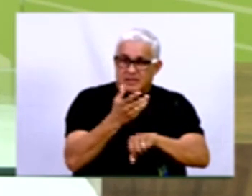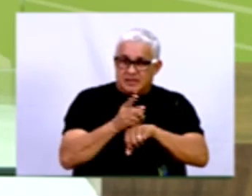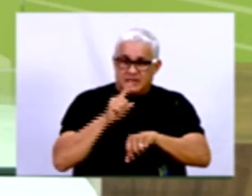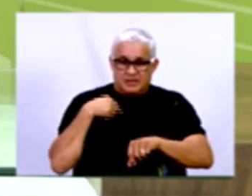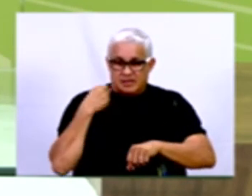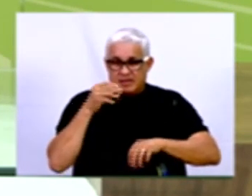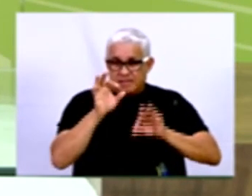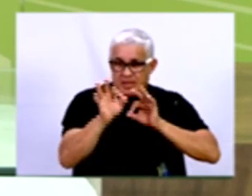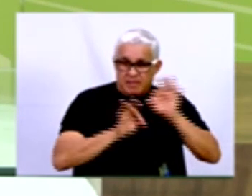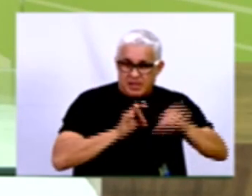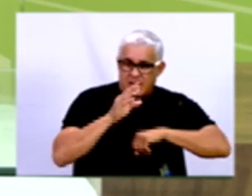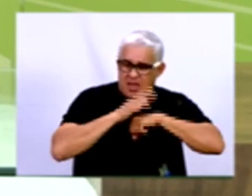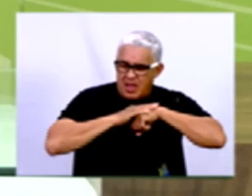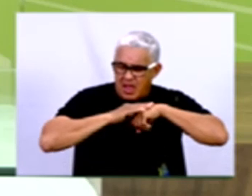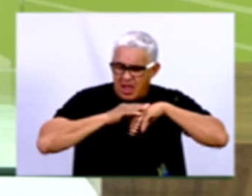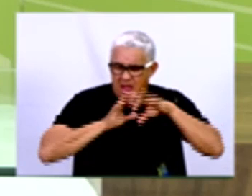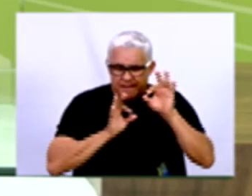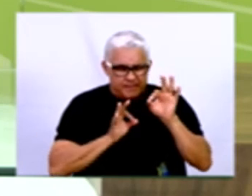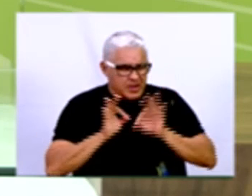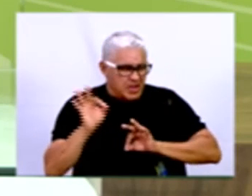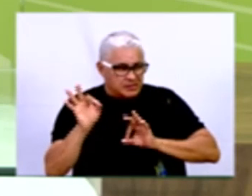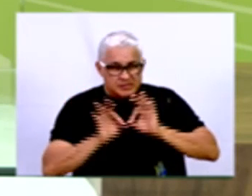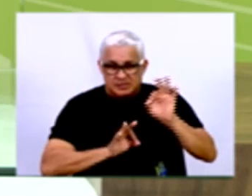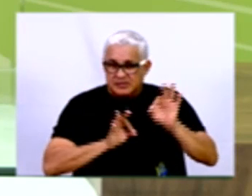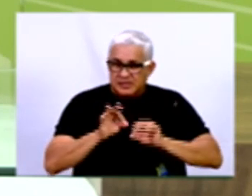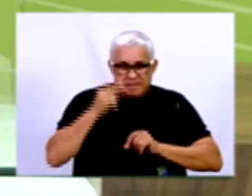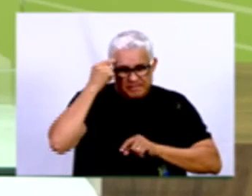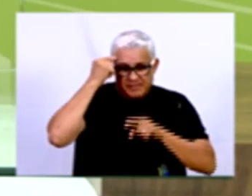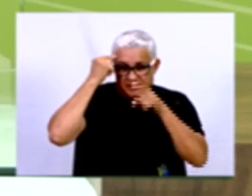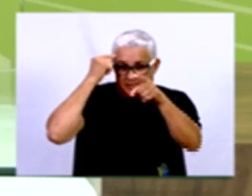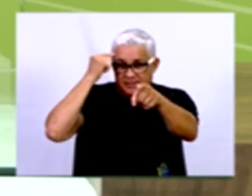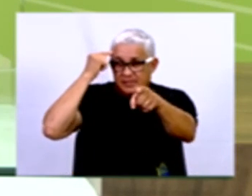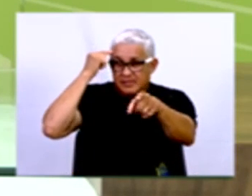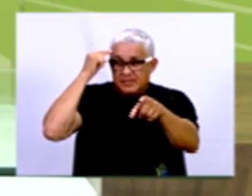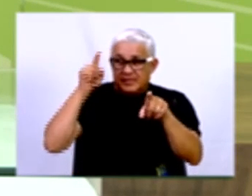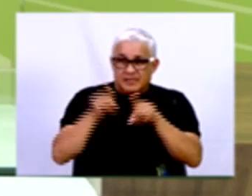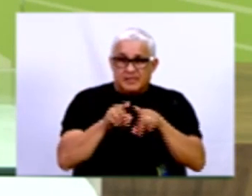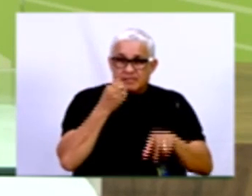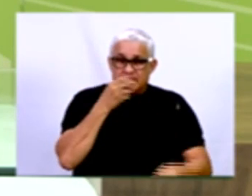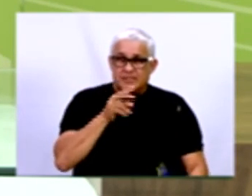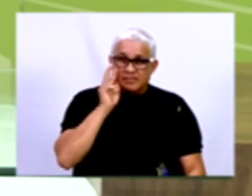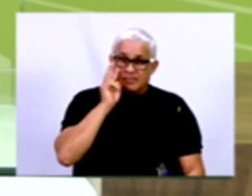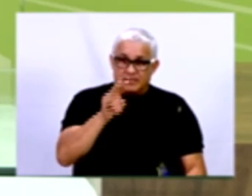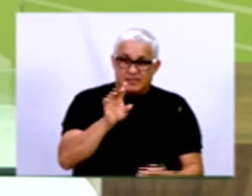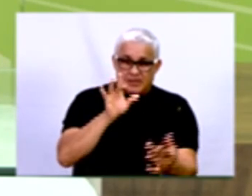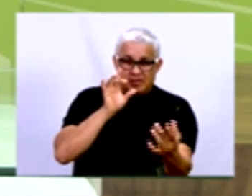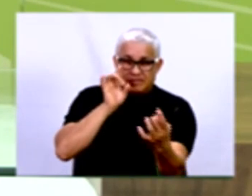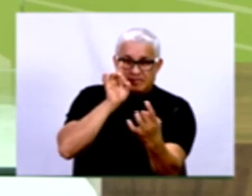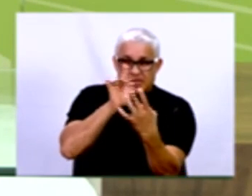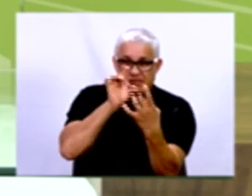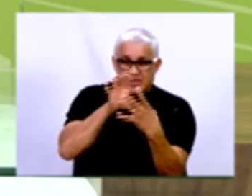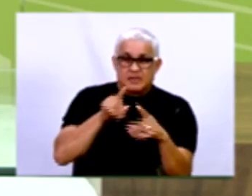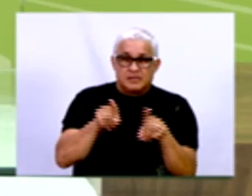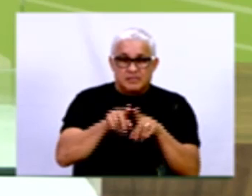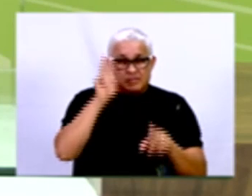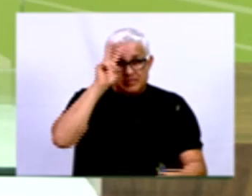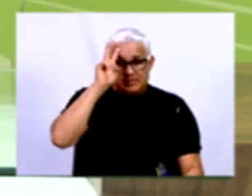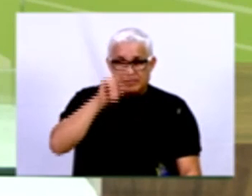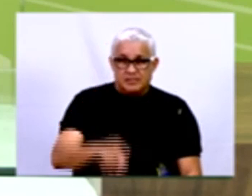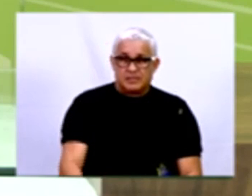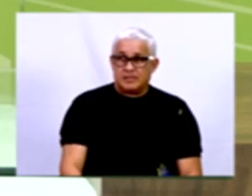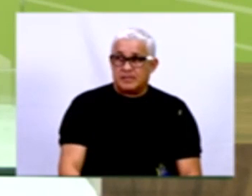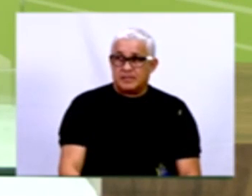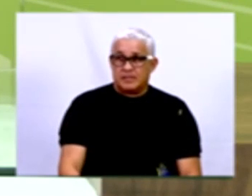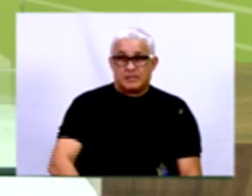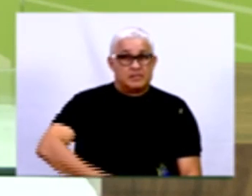esse material com muito carinho, com muita atenção, pensando em você. Então é muito bom ver o seu feedback. Gostaria de lembrar também que essa